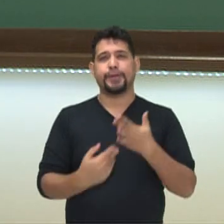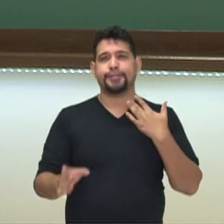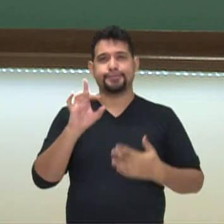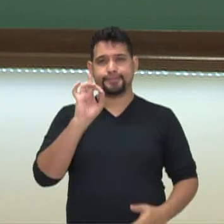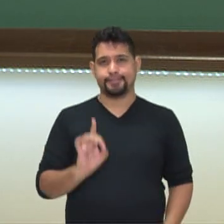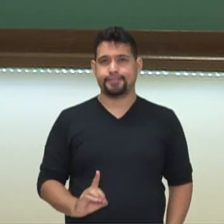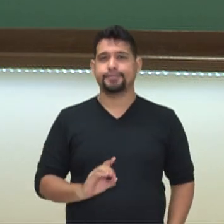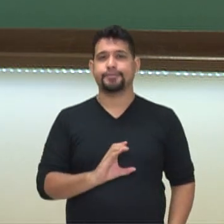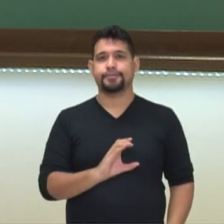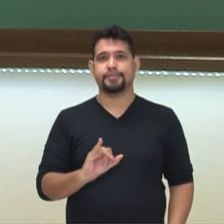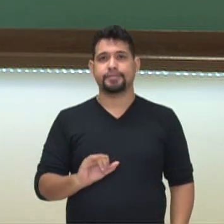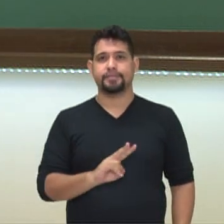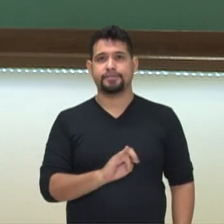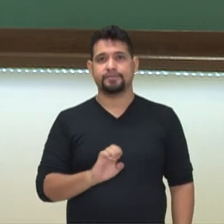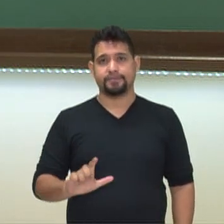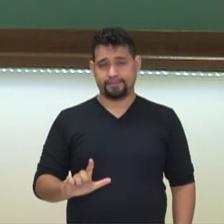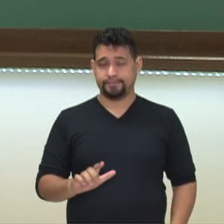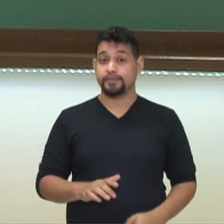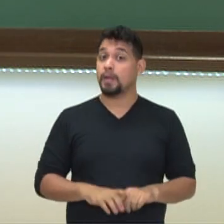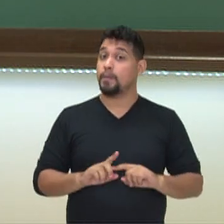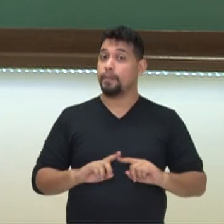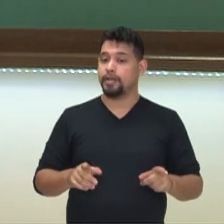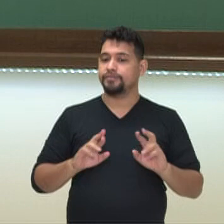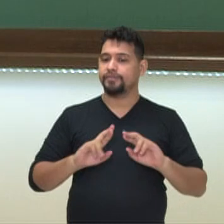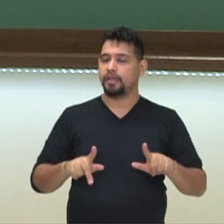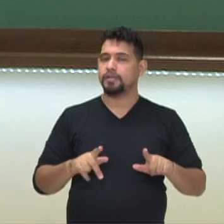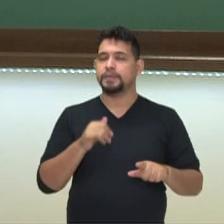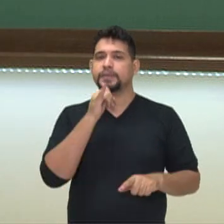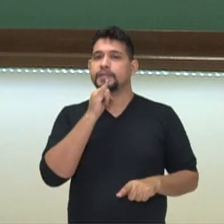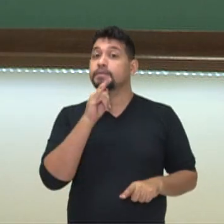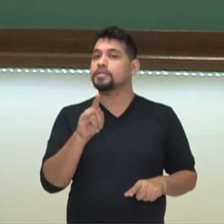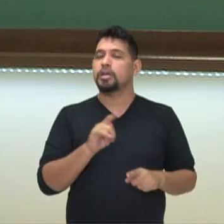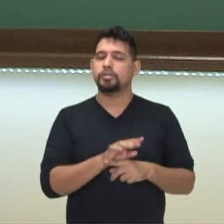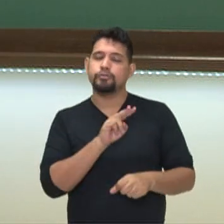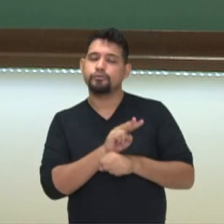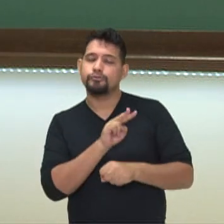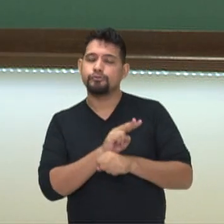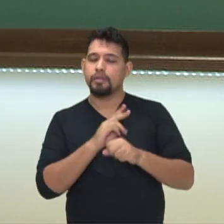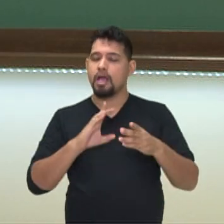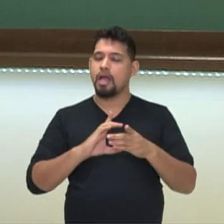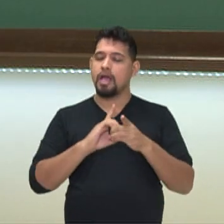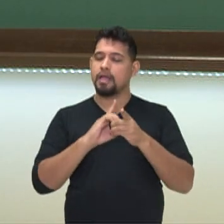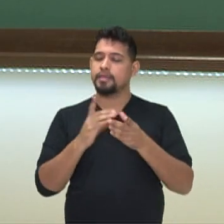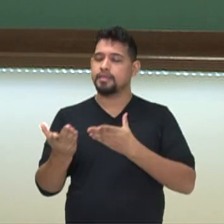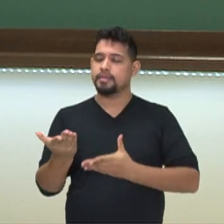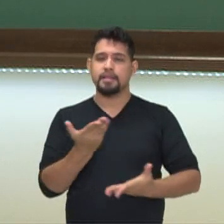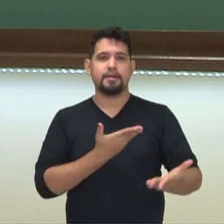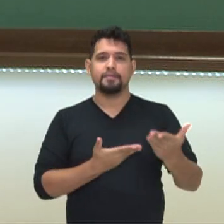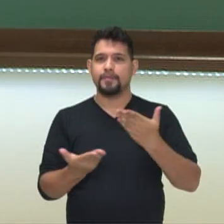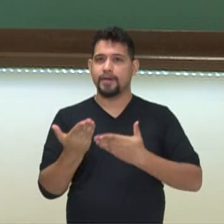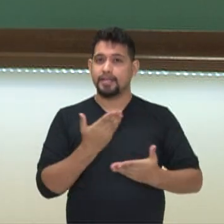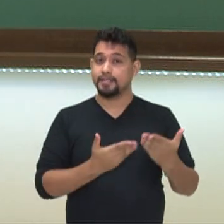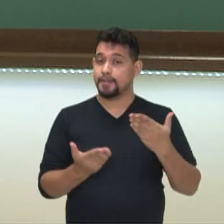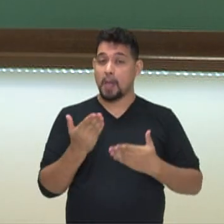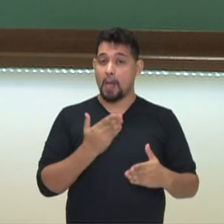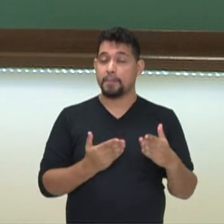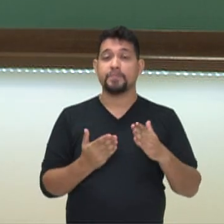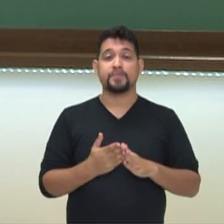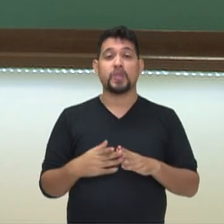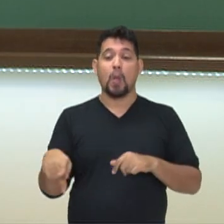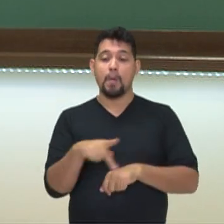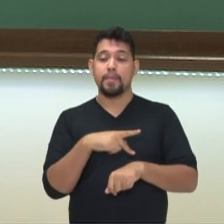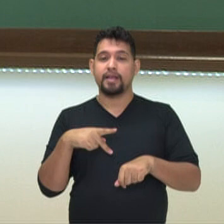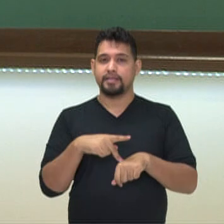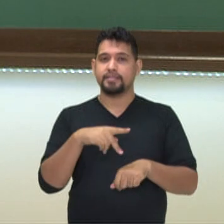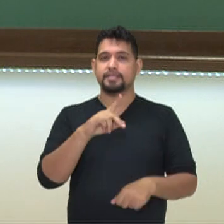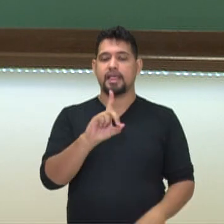direitos civis. Já, ao contrário, quando preservamos a democracia, a república